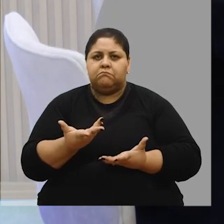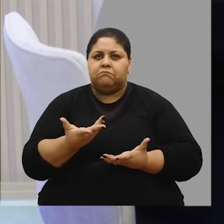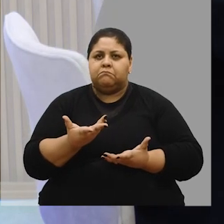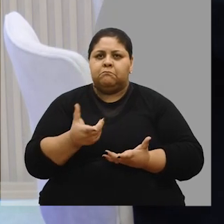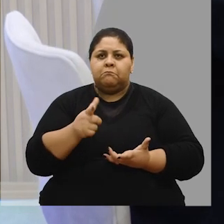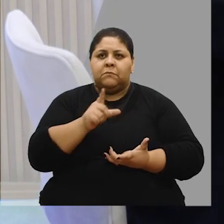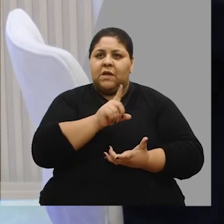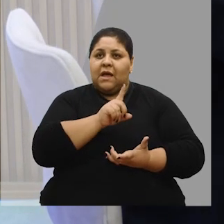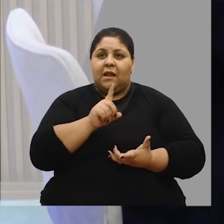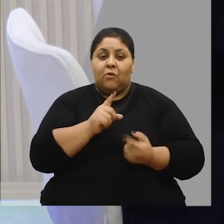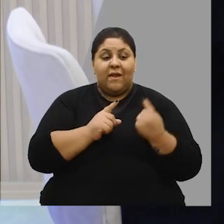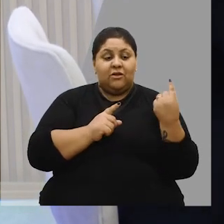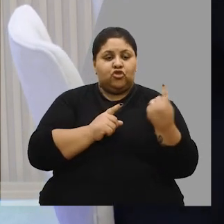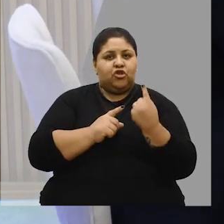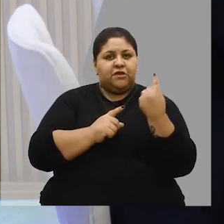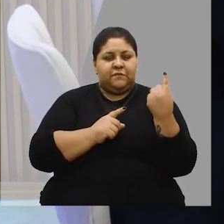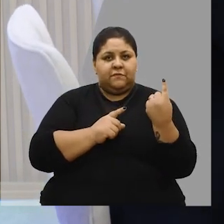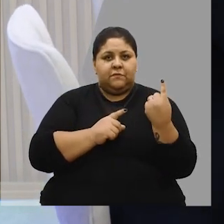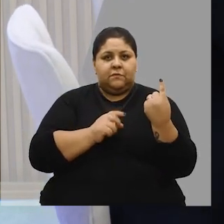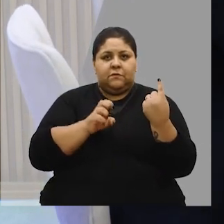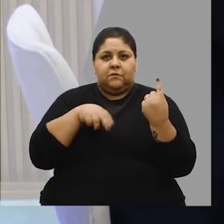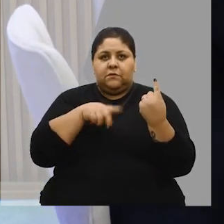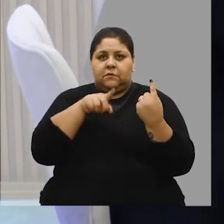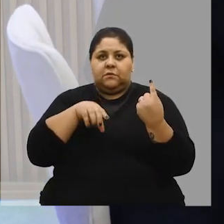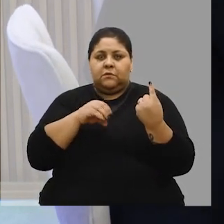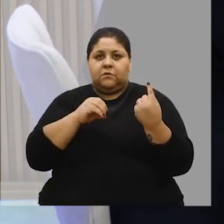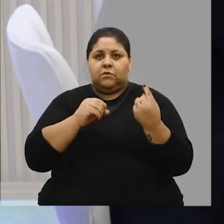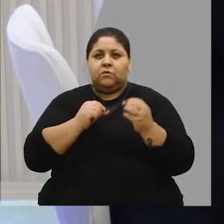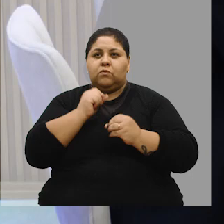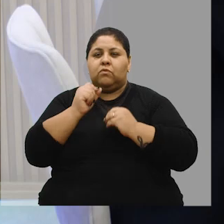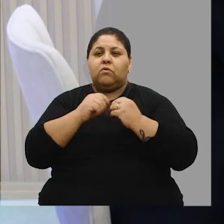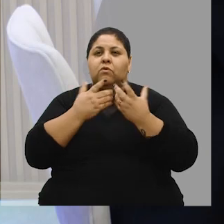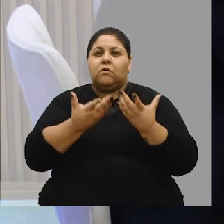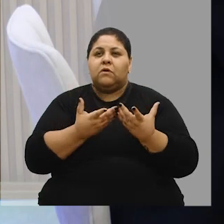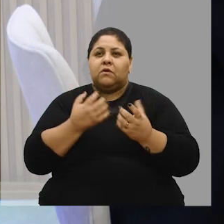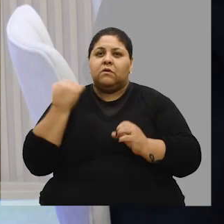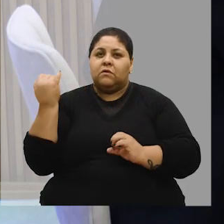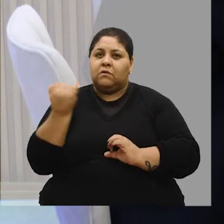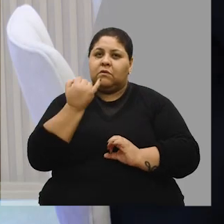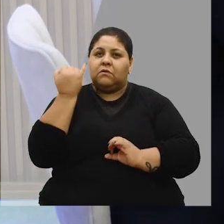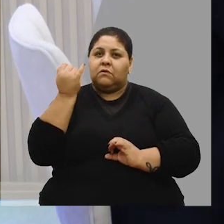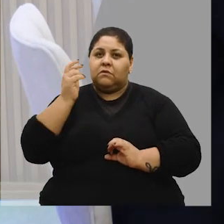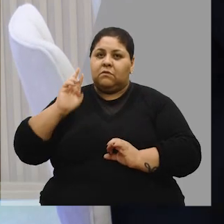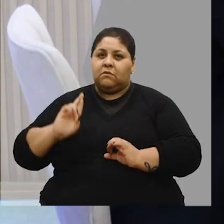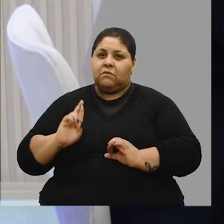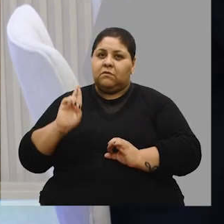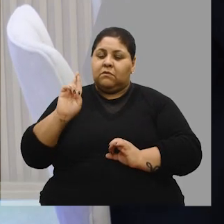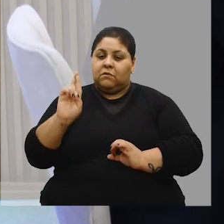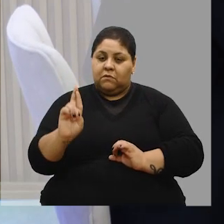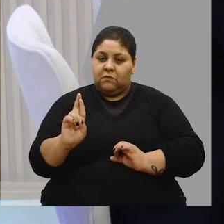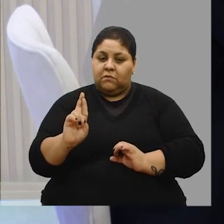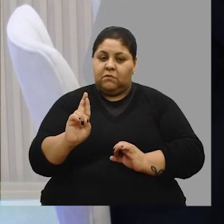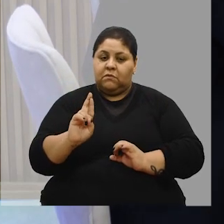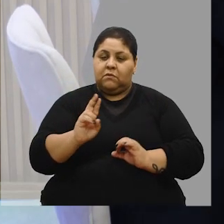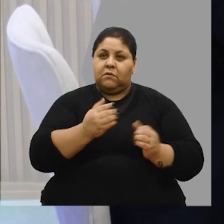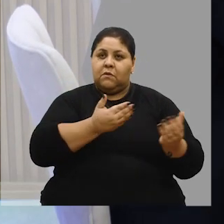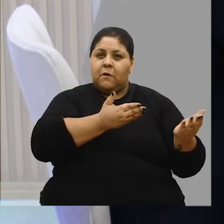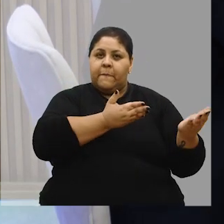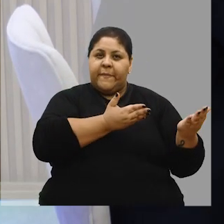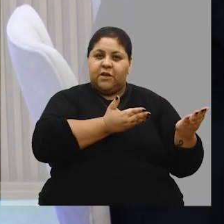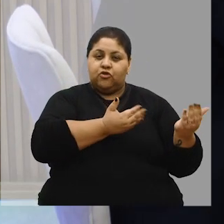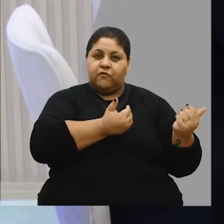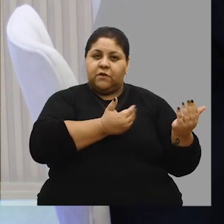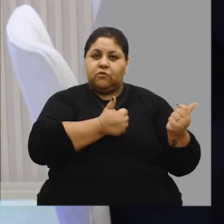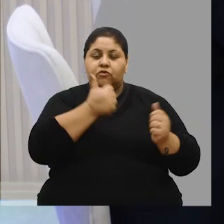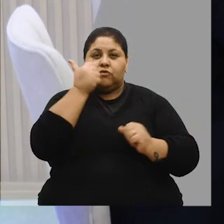Ela não era autônoma. E Enzo, como que tu vê essa questão da importância dessa representatividade, né? Tanto para a juventude, mas também das